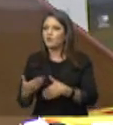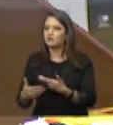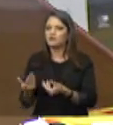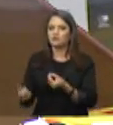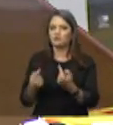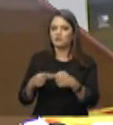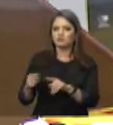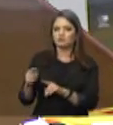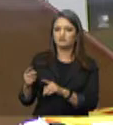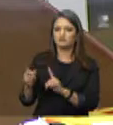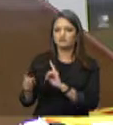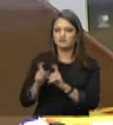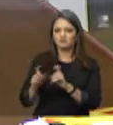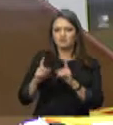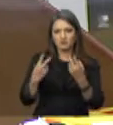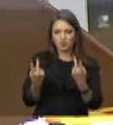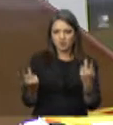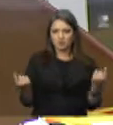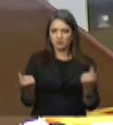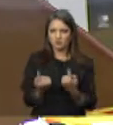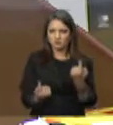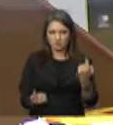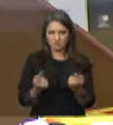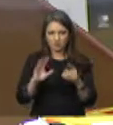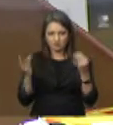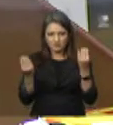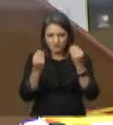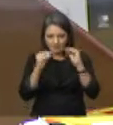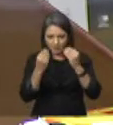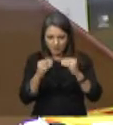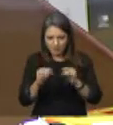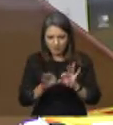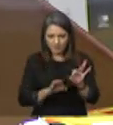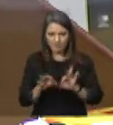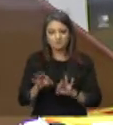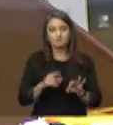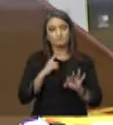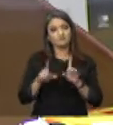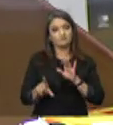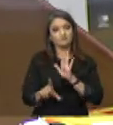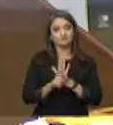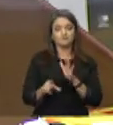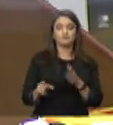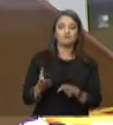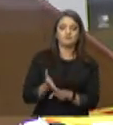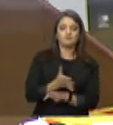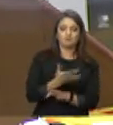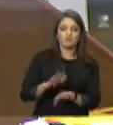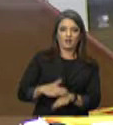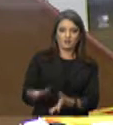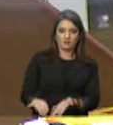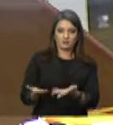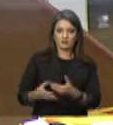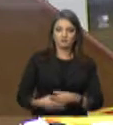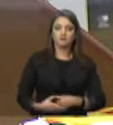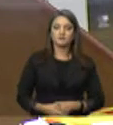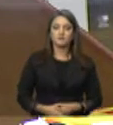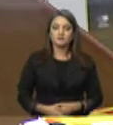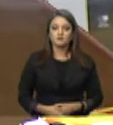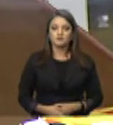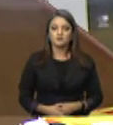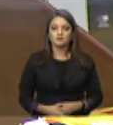entre os quais está o da retroação da lei mais benéfica E além disso